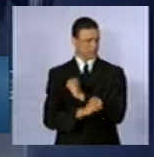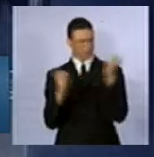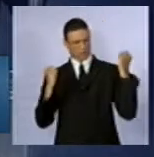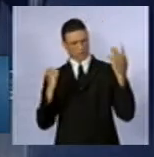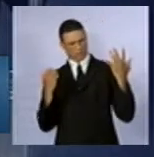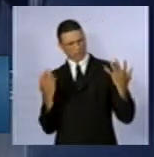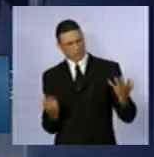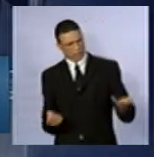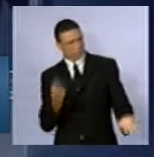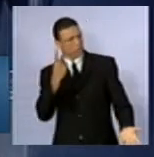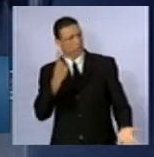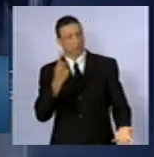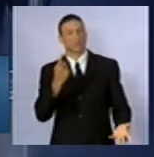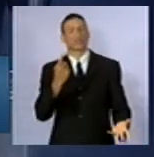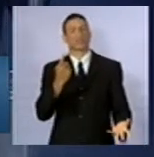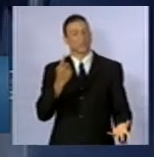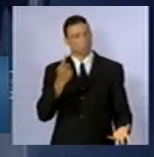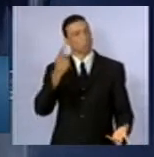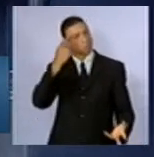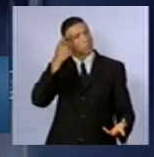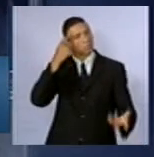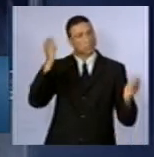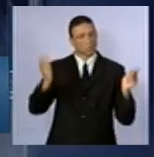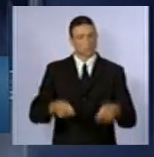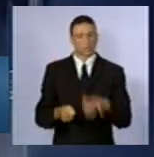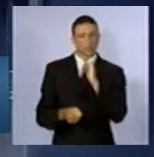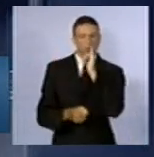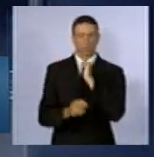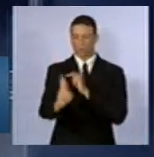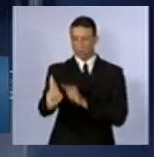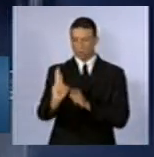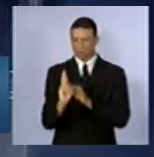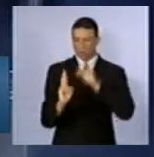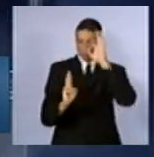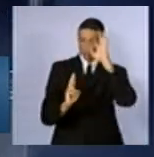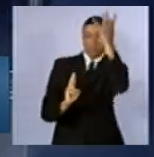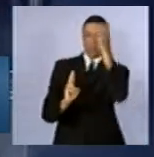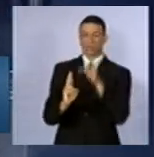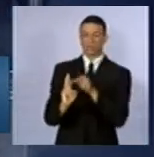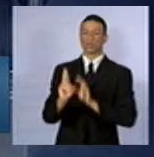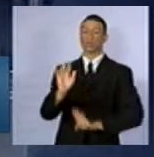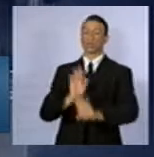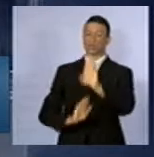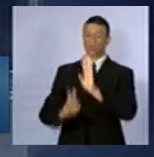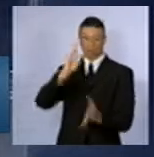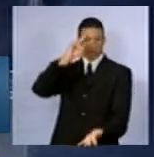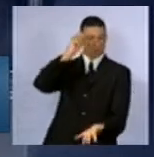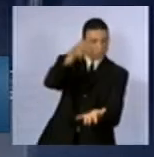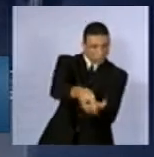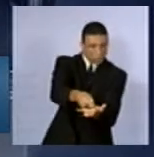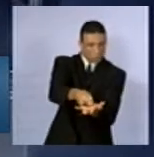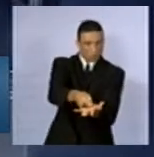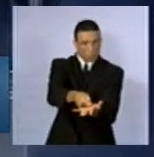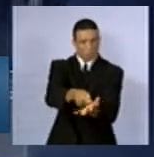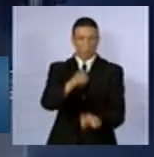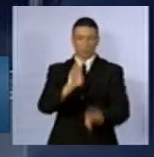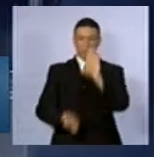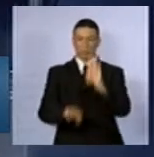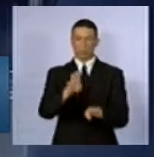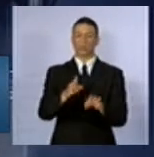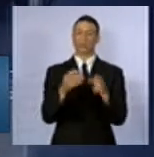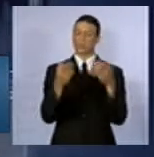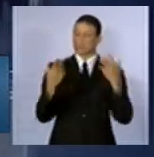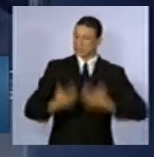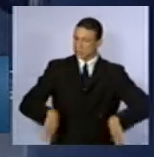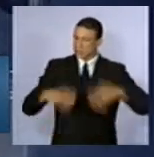eh através dos resultados é bom ver que tem que se tomar cuidado com as decisões porque elas podem ser tremendamente